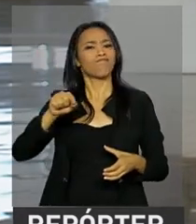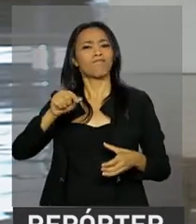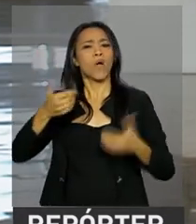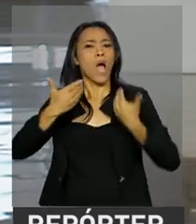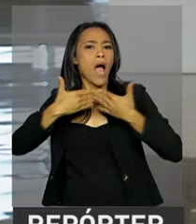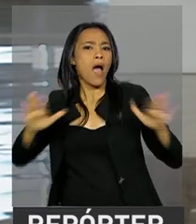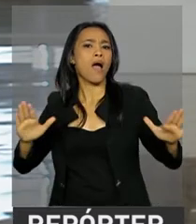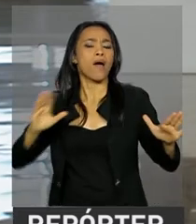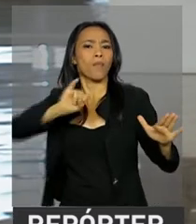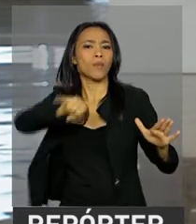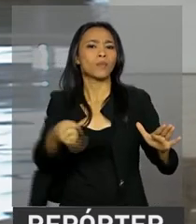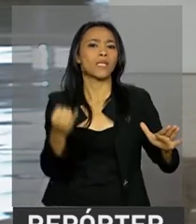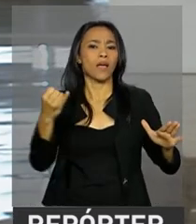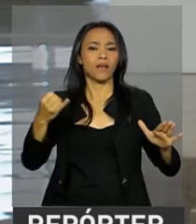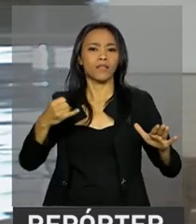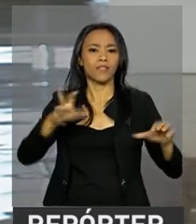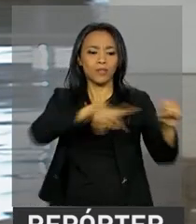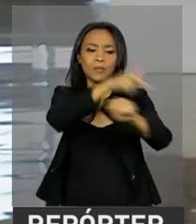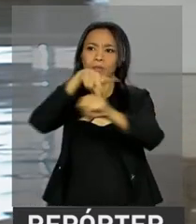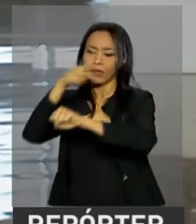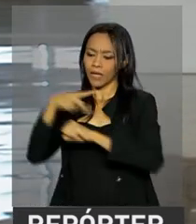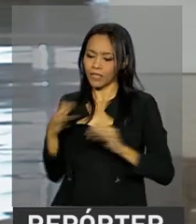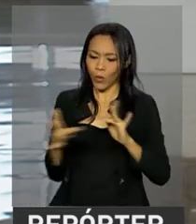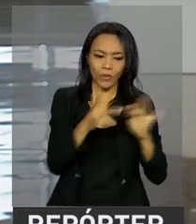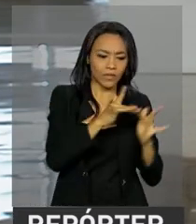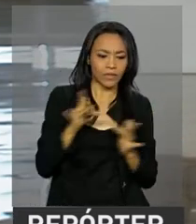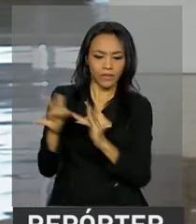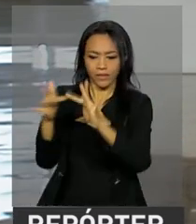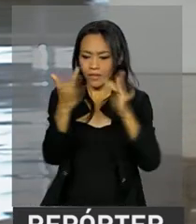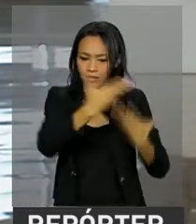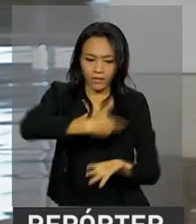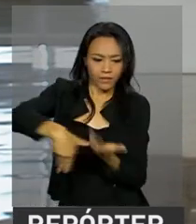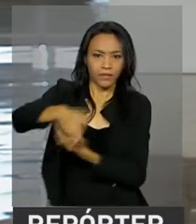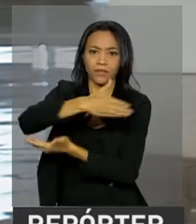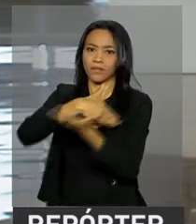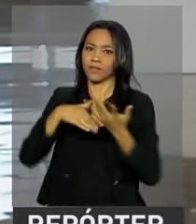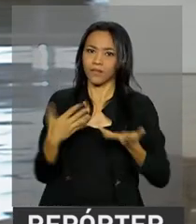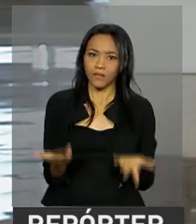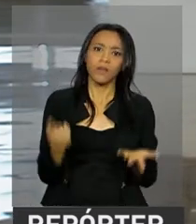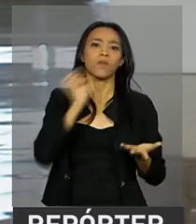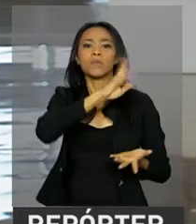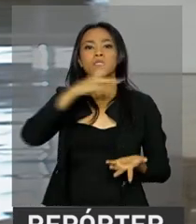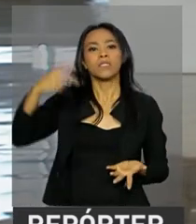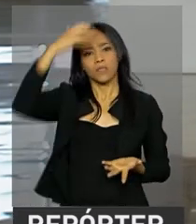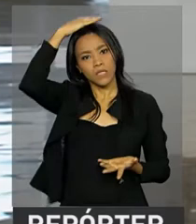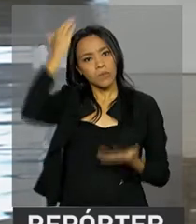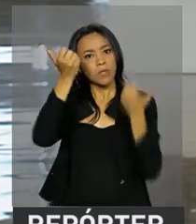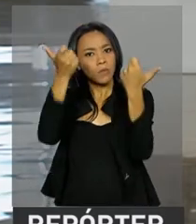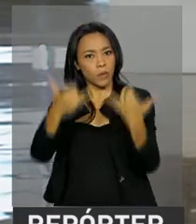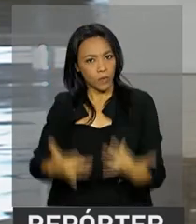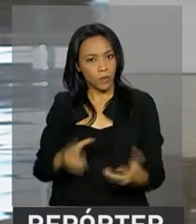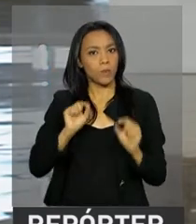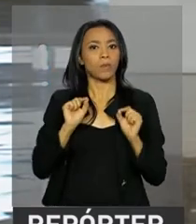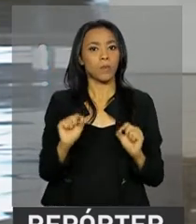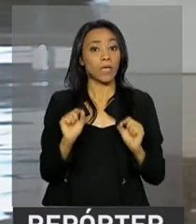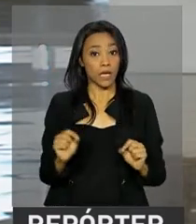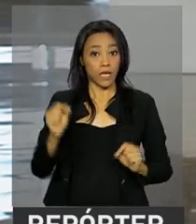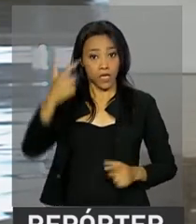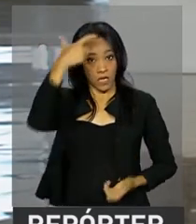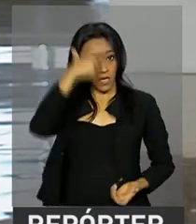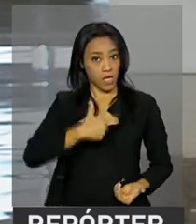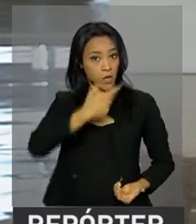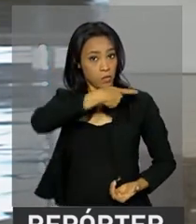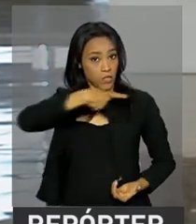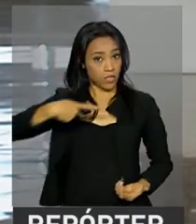de aproximação e cooperação entre os países membros o presidente temer disse ainda que na condição de presidente